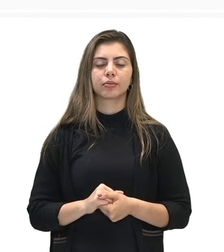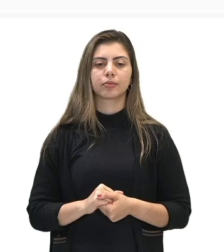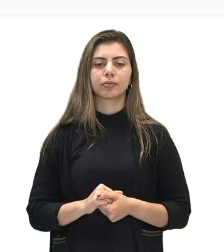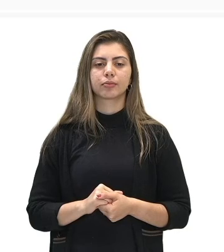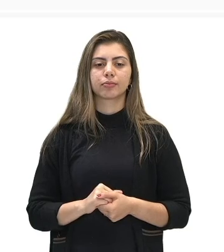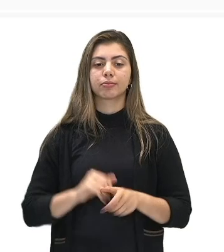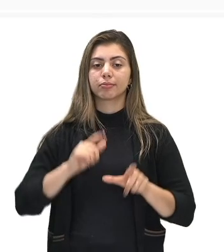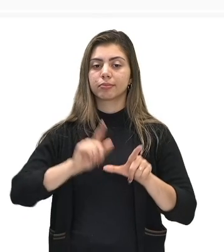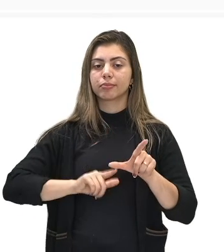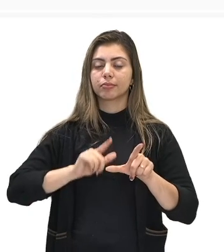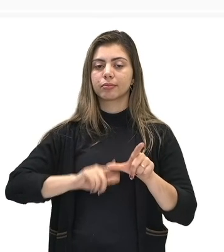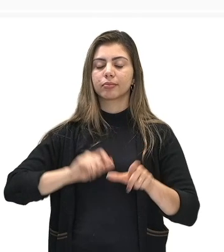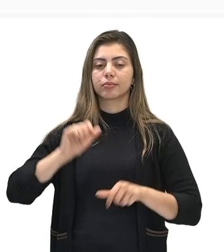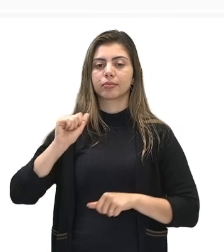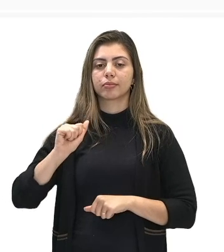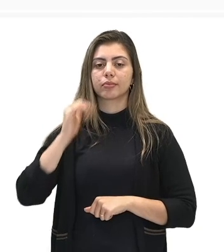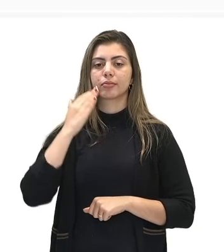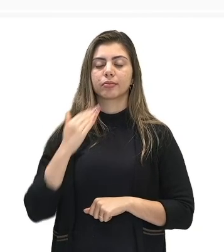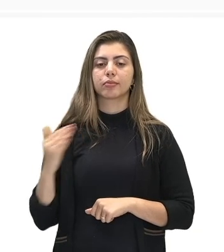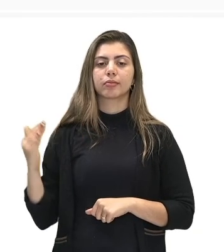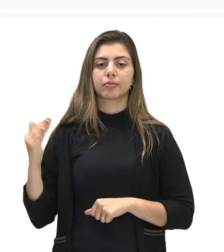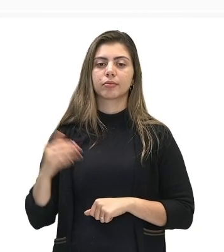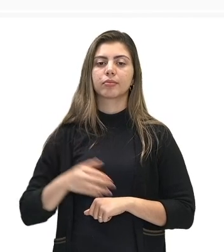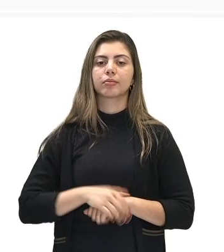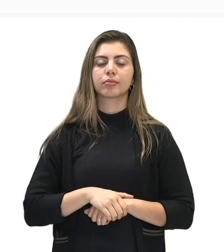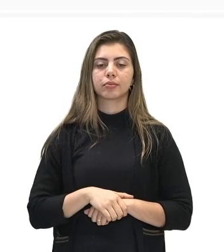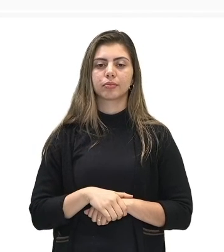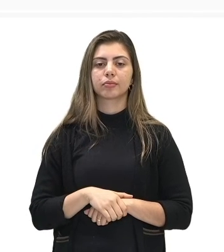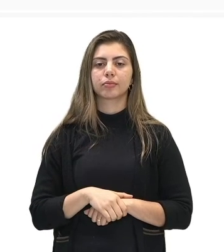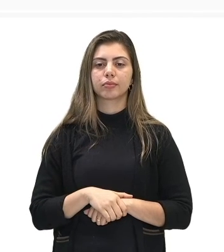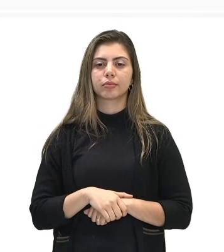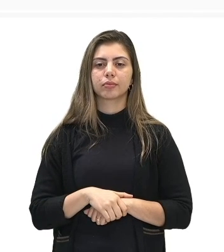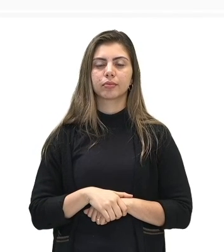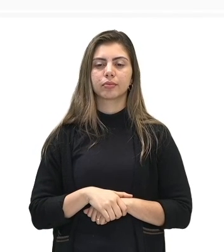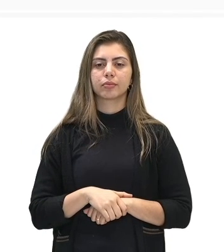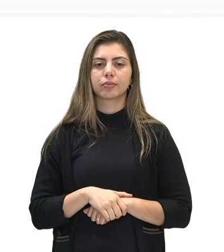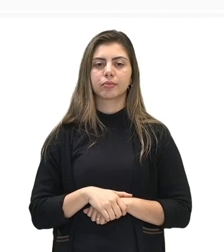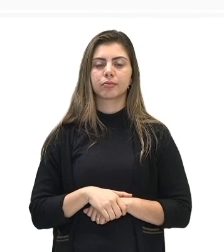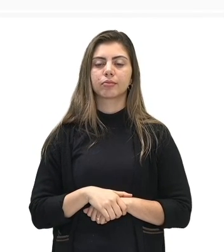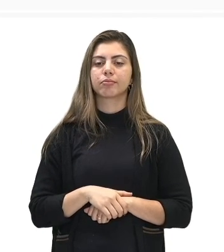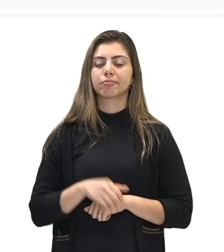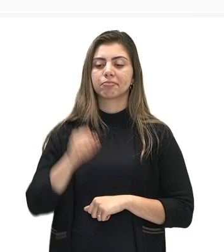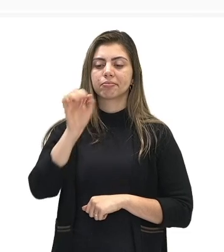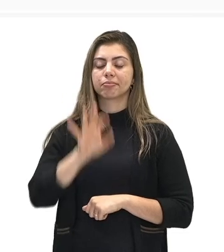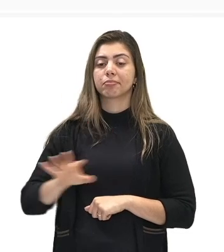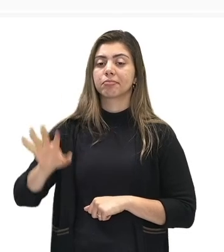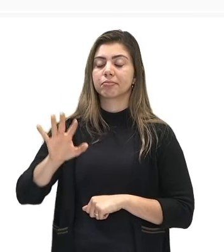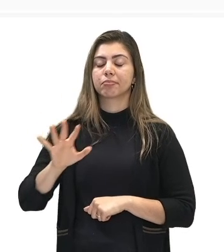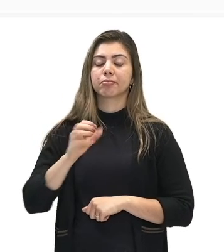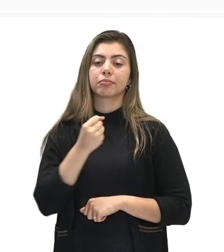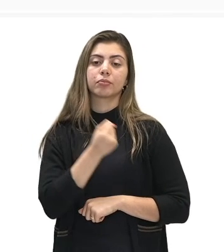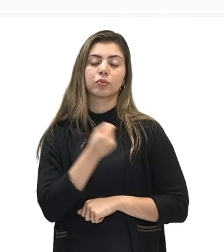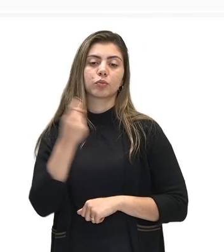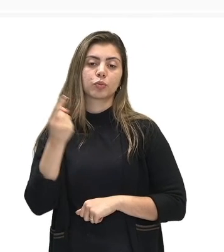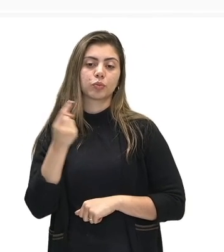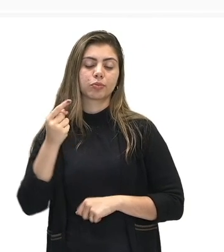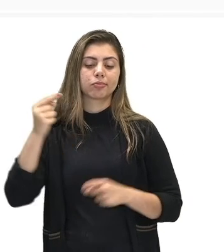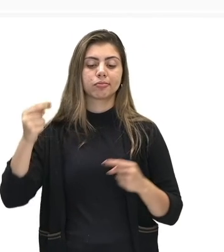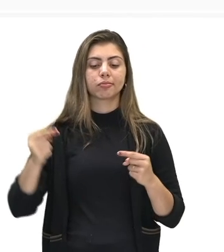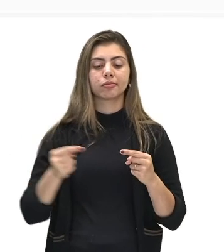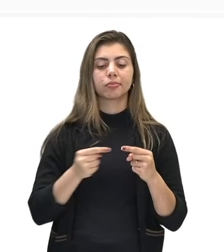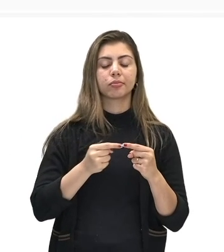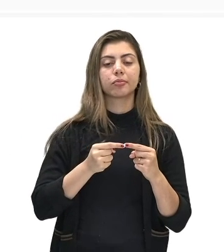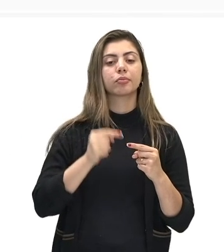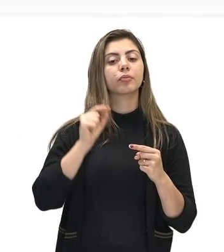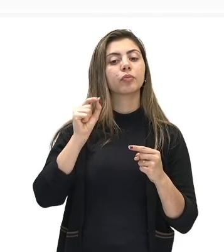na letra A, que o processo representado por aquela imagem é um